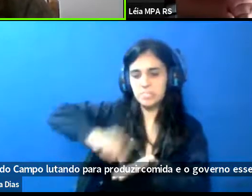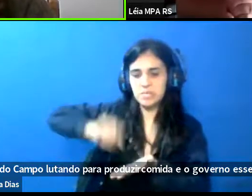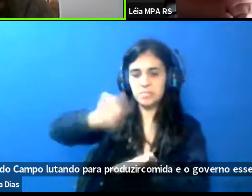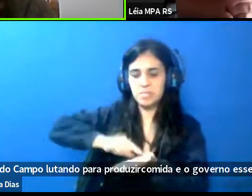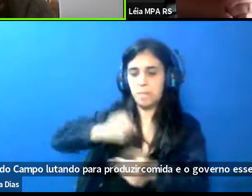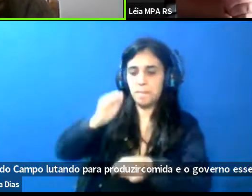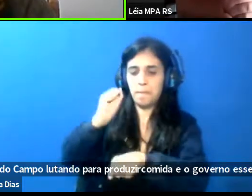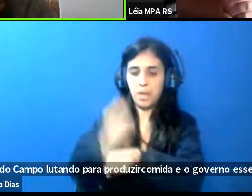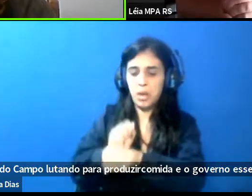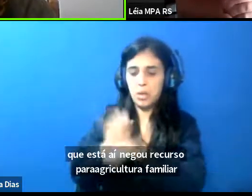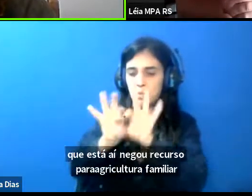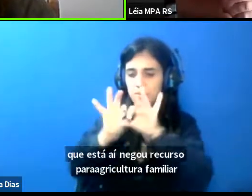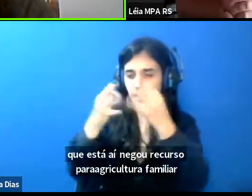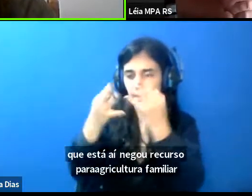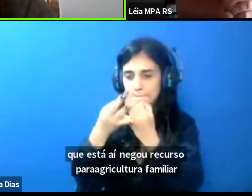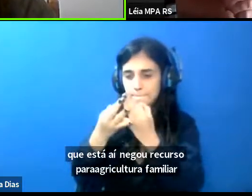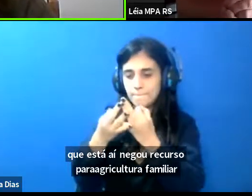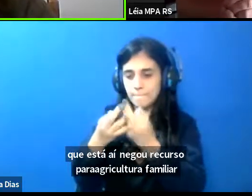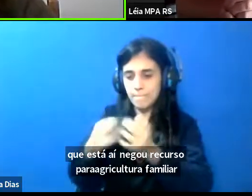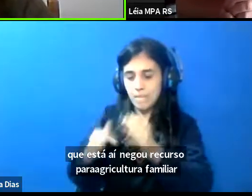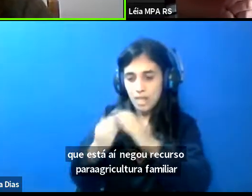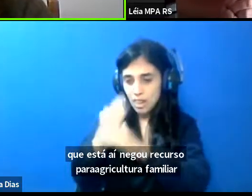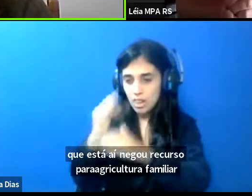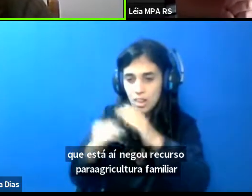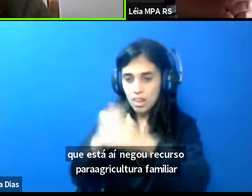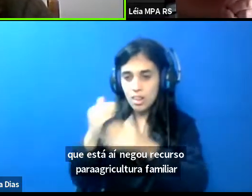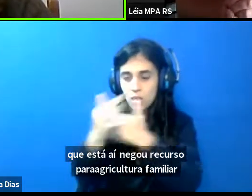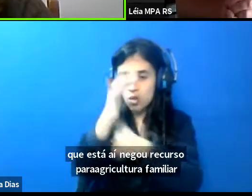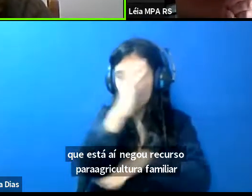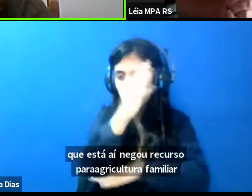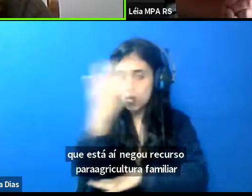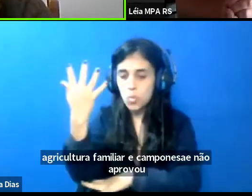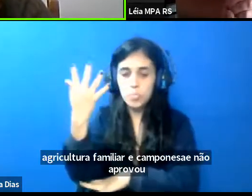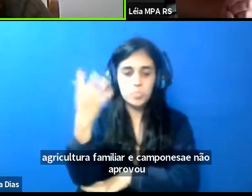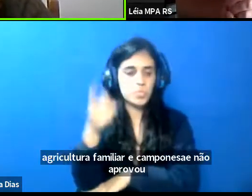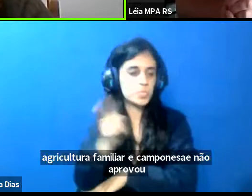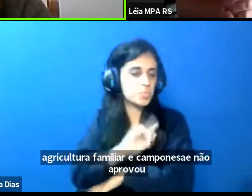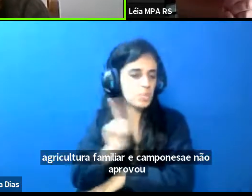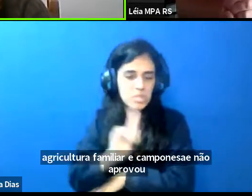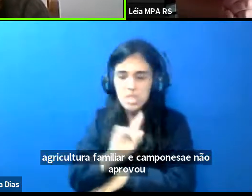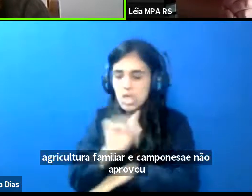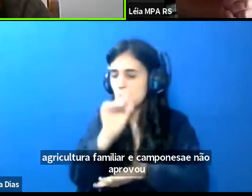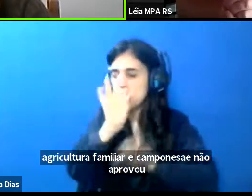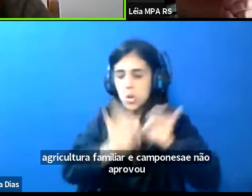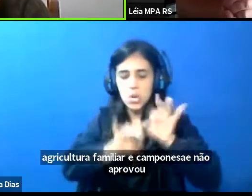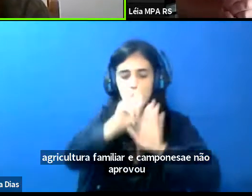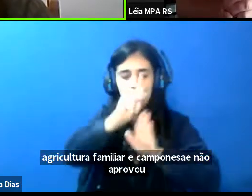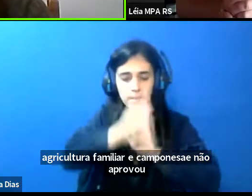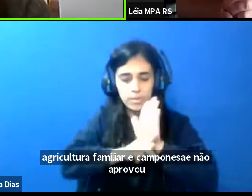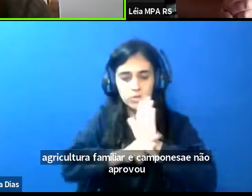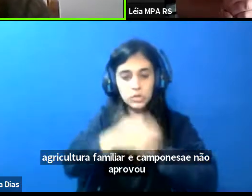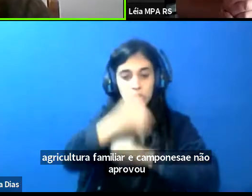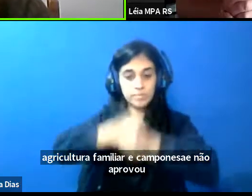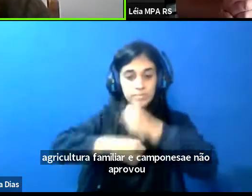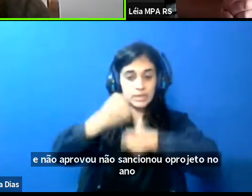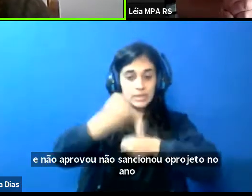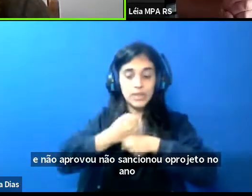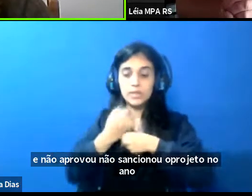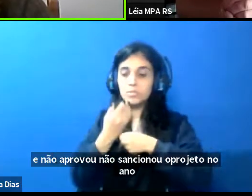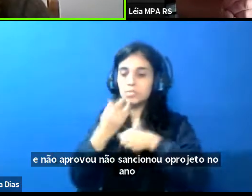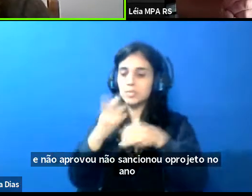camponesa, não aprovou, não sancionou um projeto no ano passado que permitia